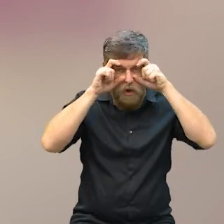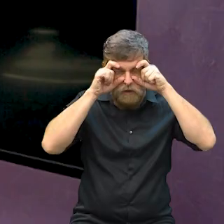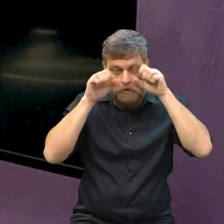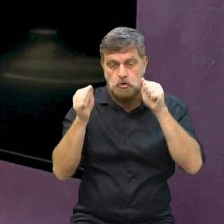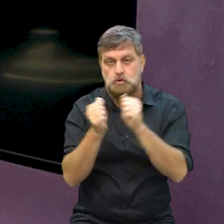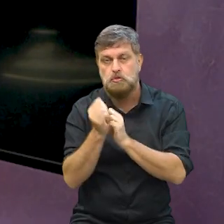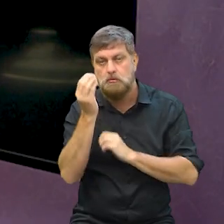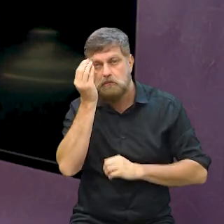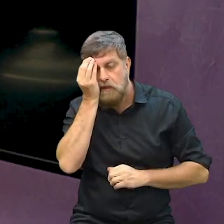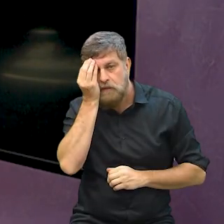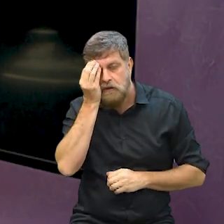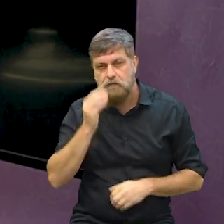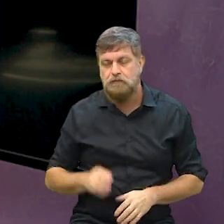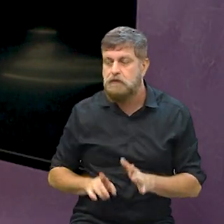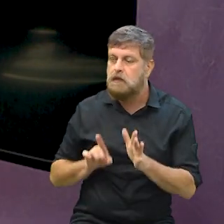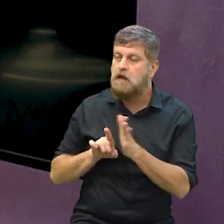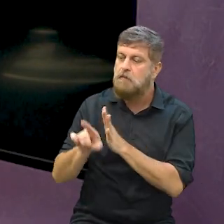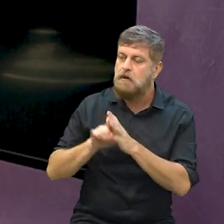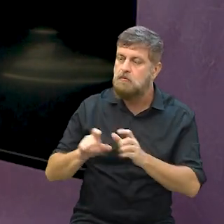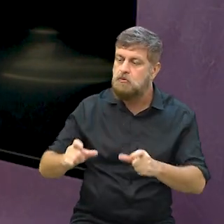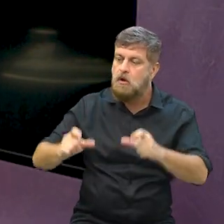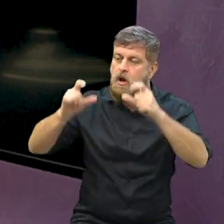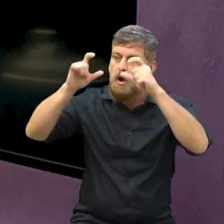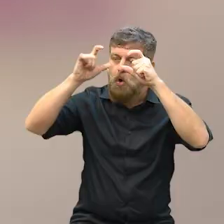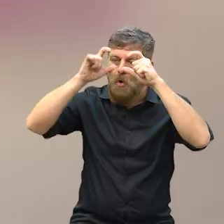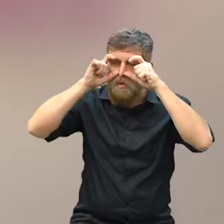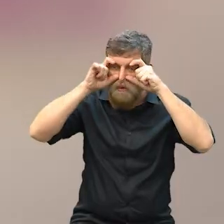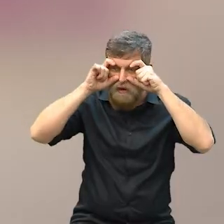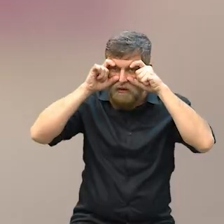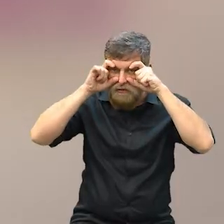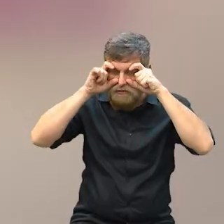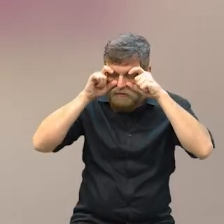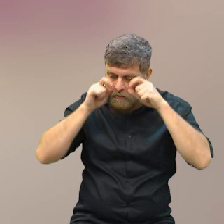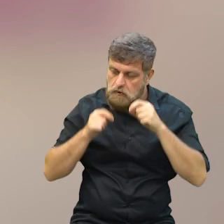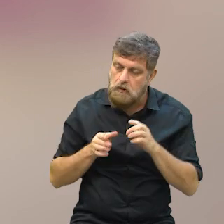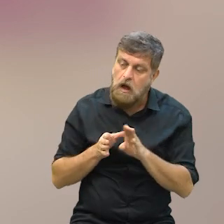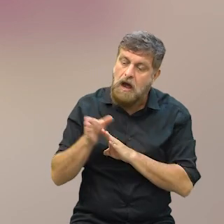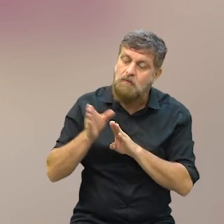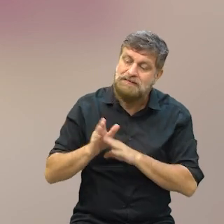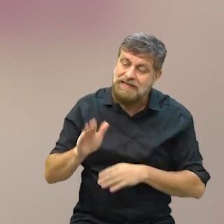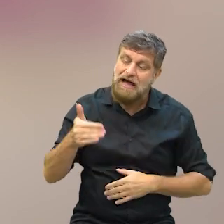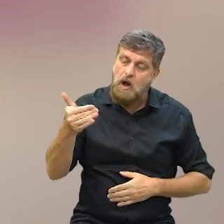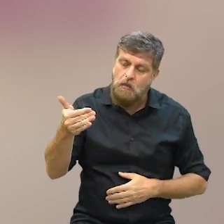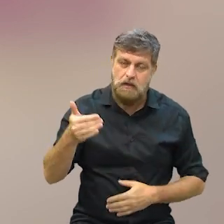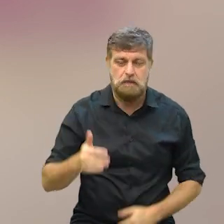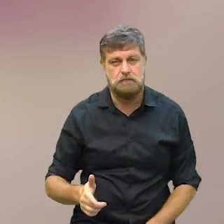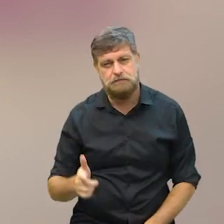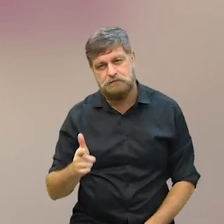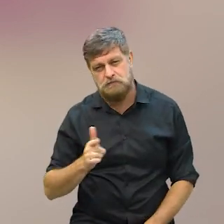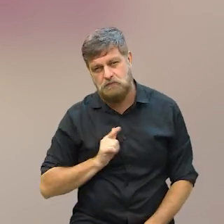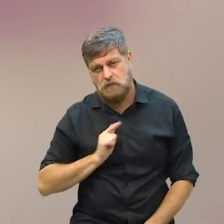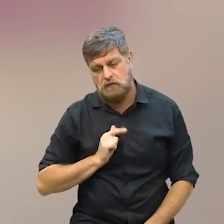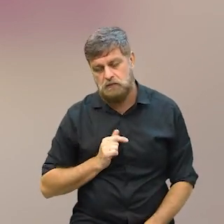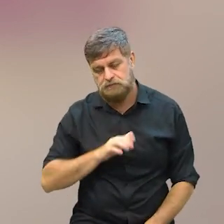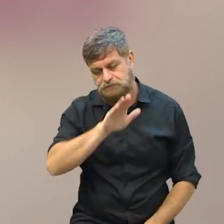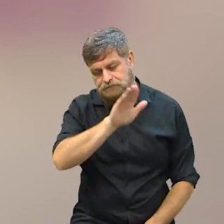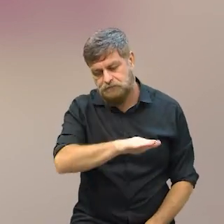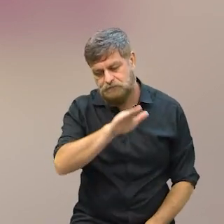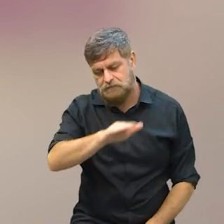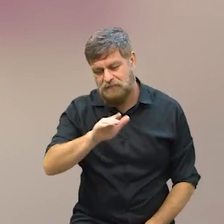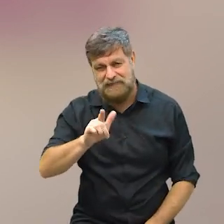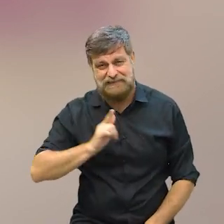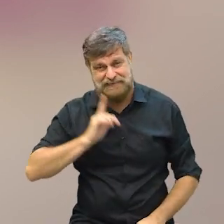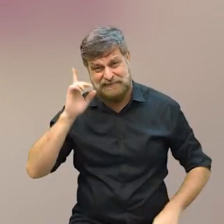tampão. E o óculos, quando ele é indicado? Então, o óculos é indicado em crianças